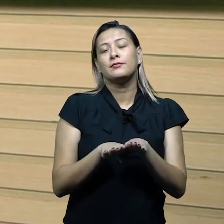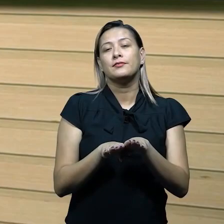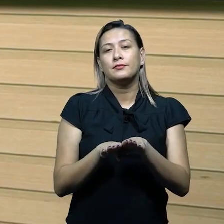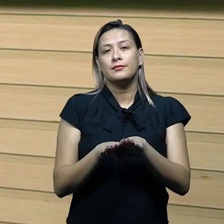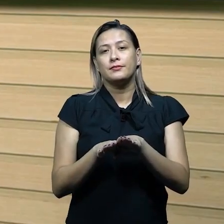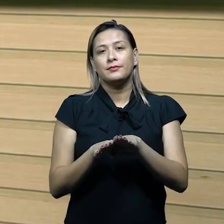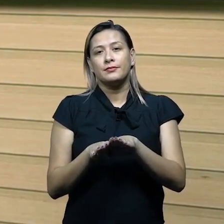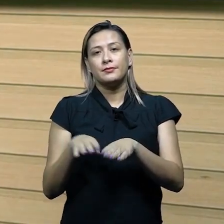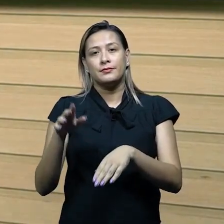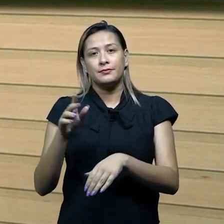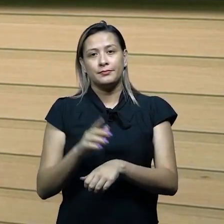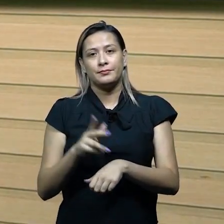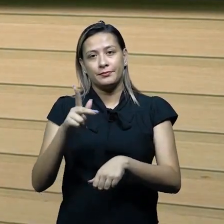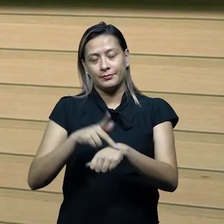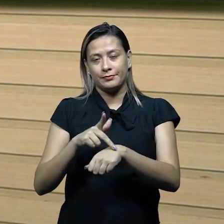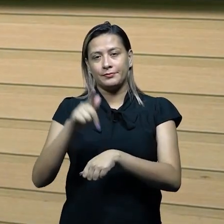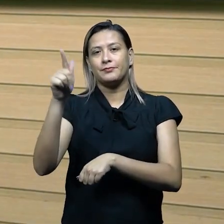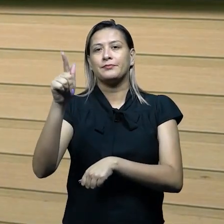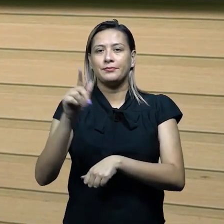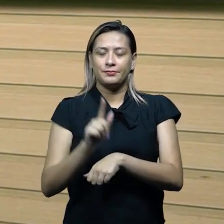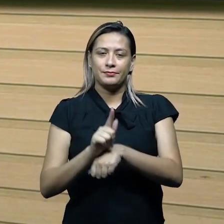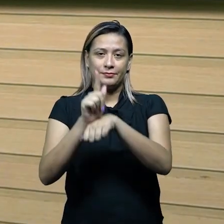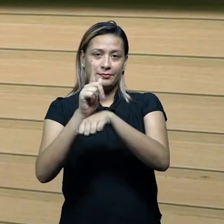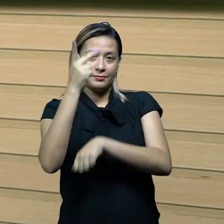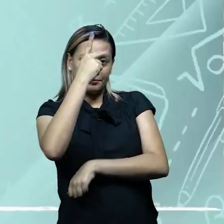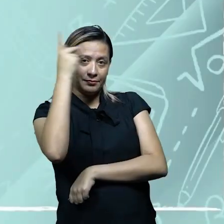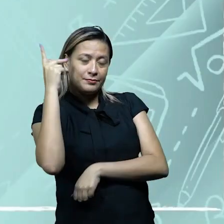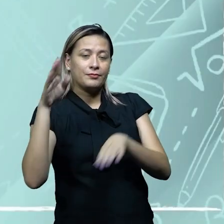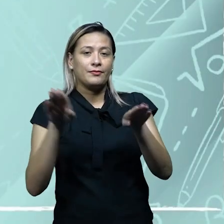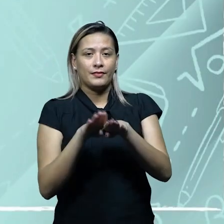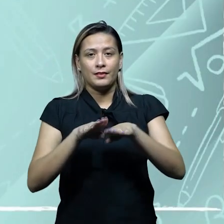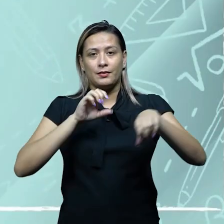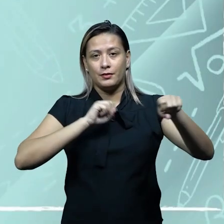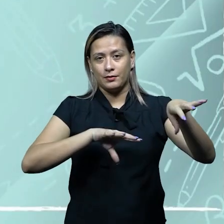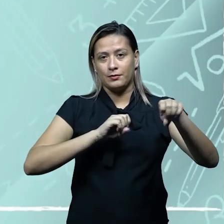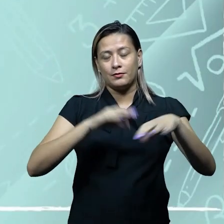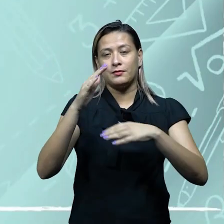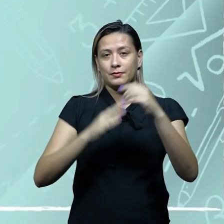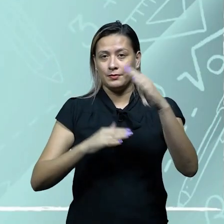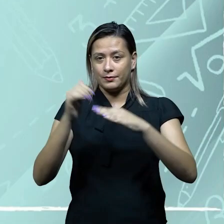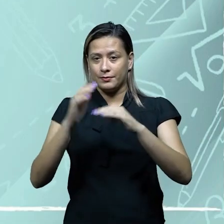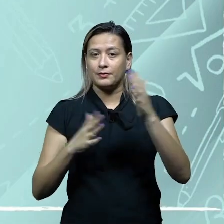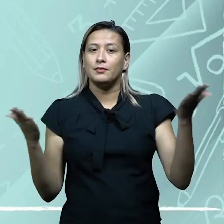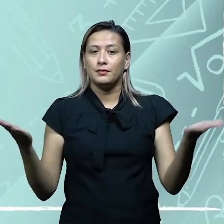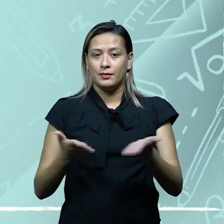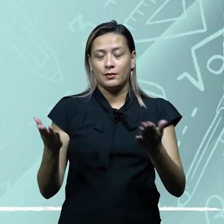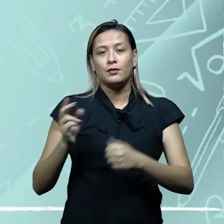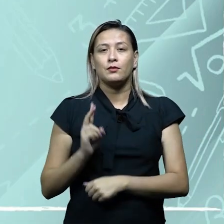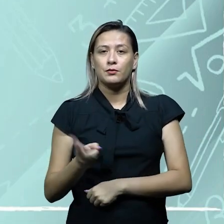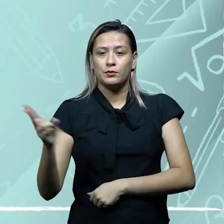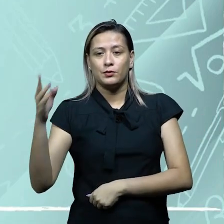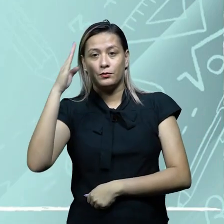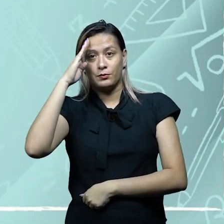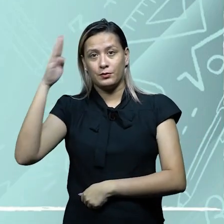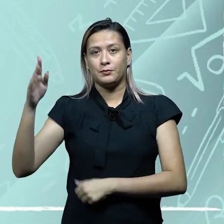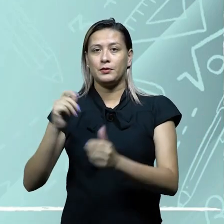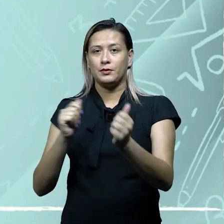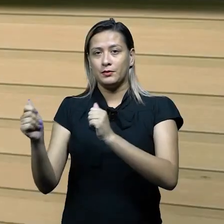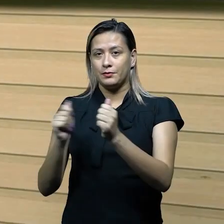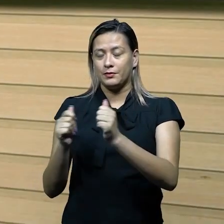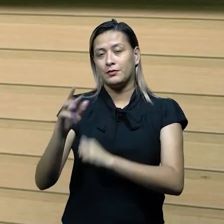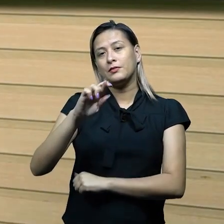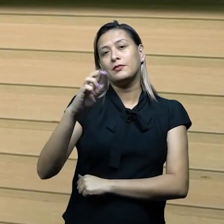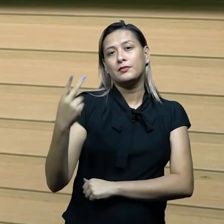Gestão de Pessoas e também sou especialista em Docência da Educação Profissional. Vamos dar continuidade à nossa disciplina Fundamentos da Administração de